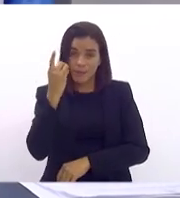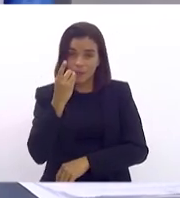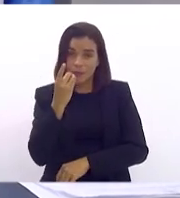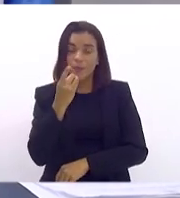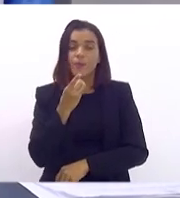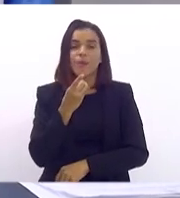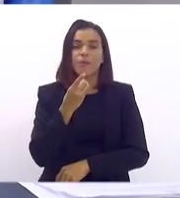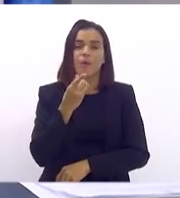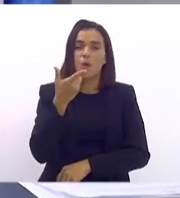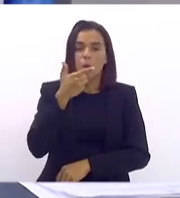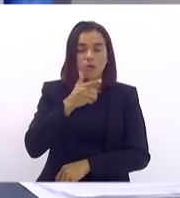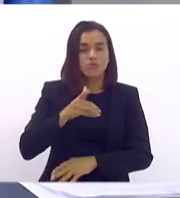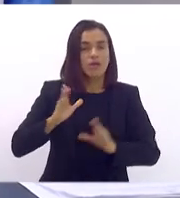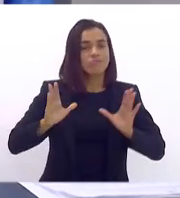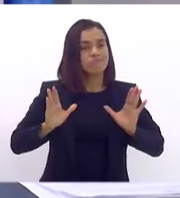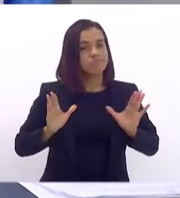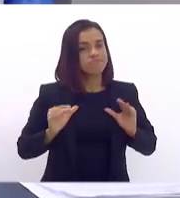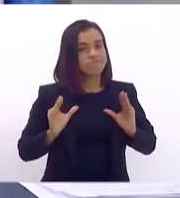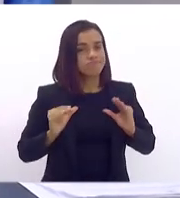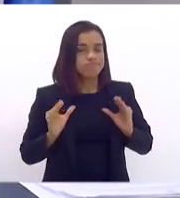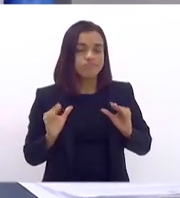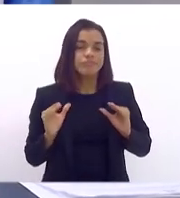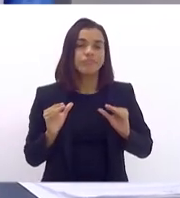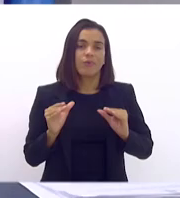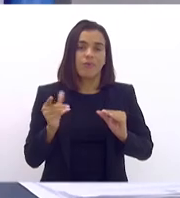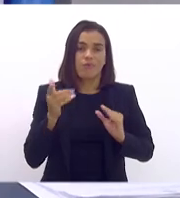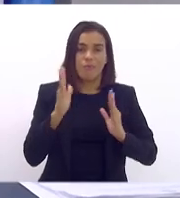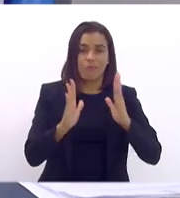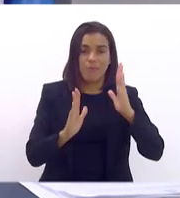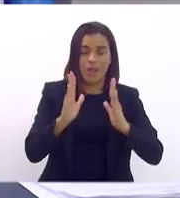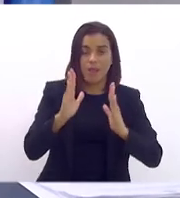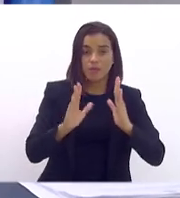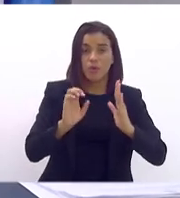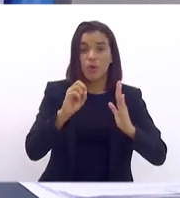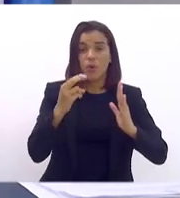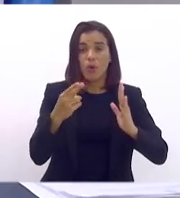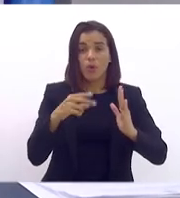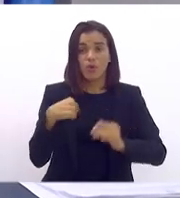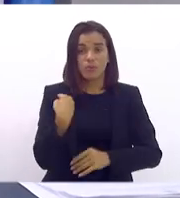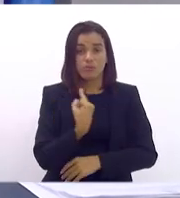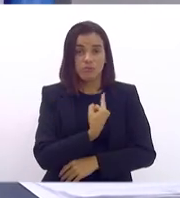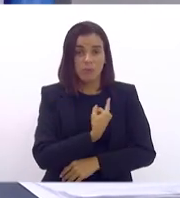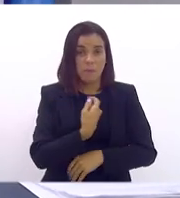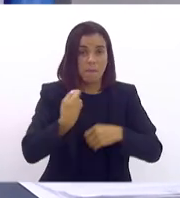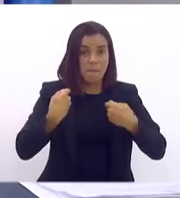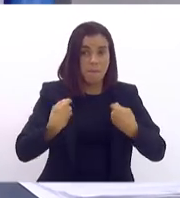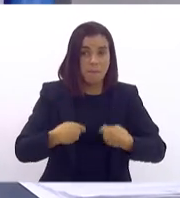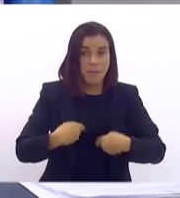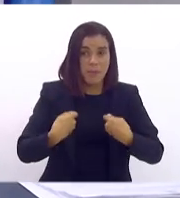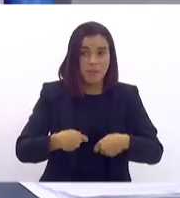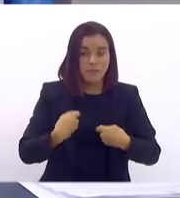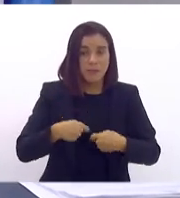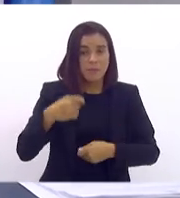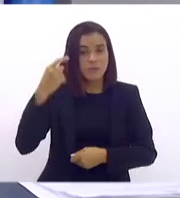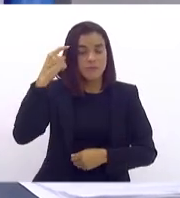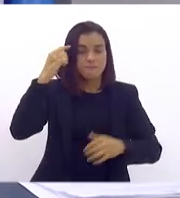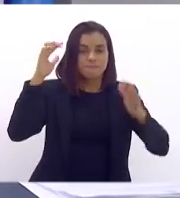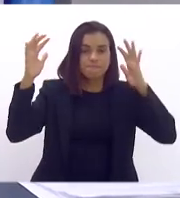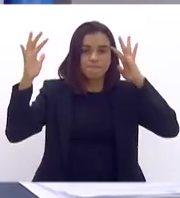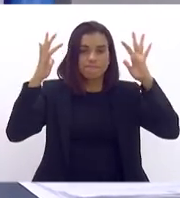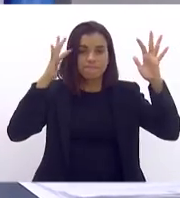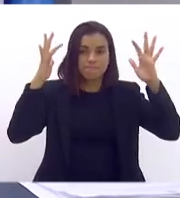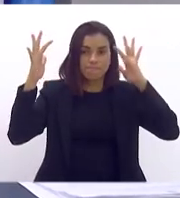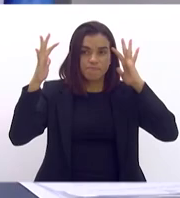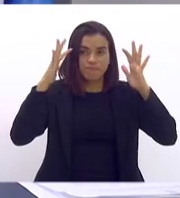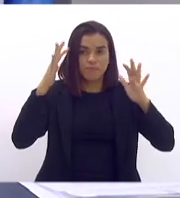está confortável com esse prazo ou se nós deveríamos pensar